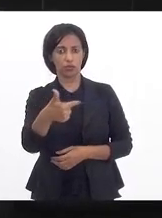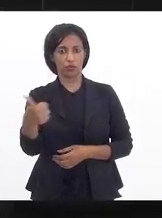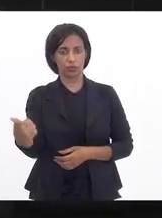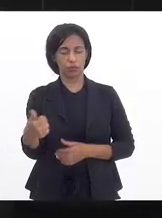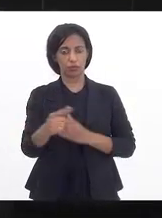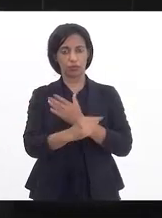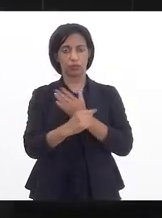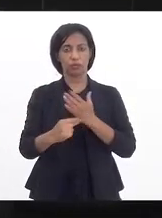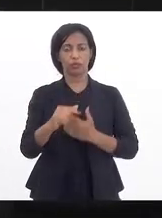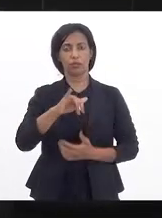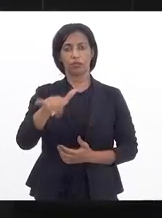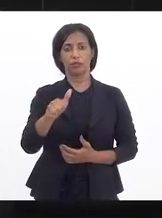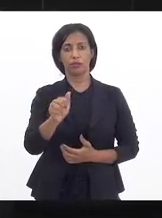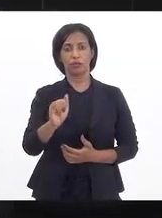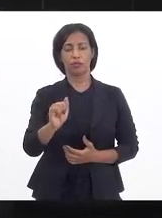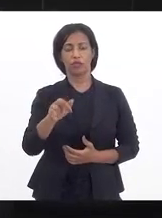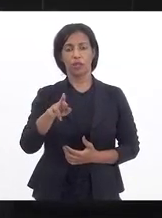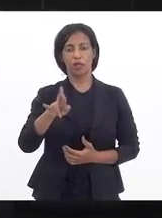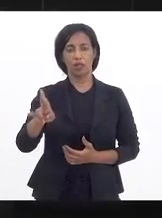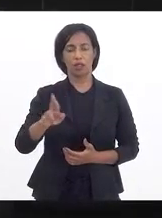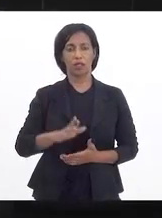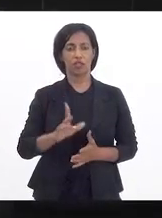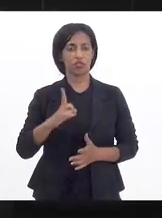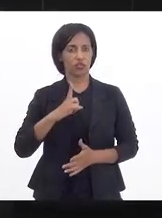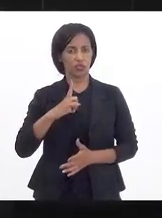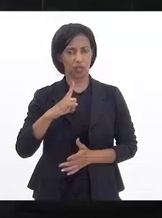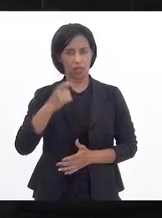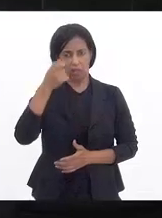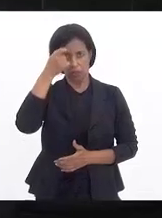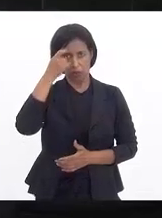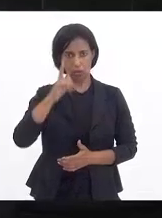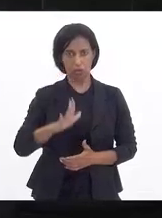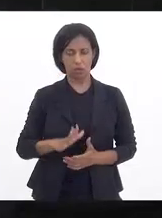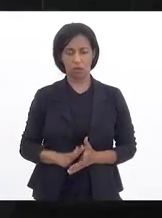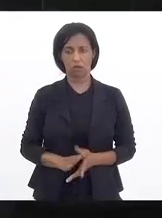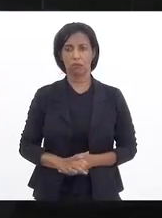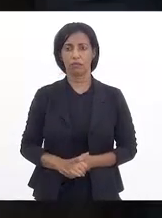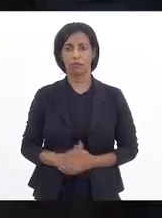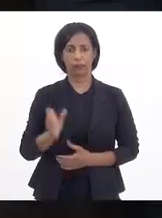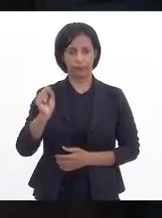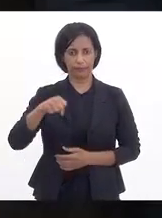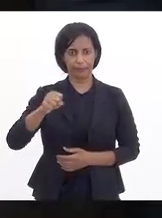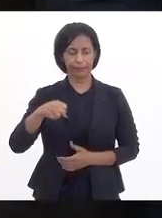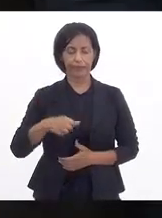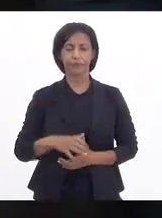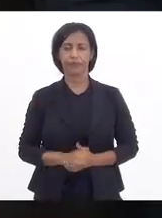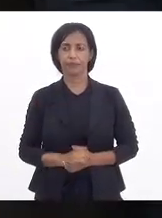de autoria do deputado José Bittencourt já tem consenso presente